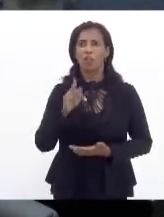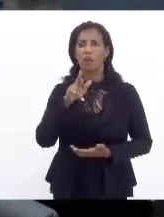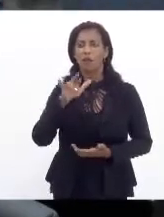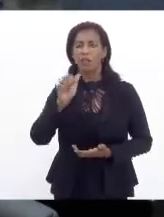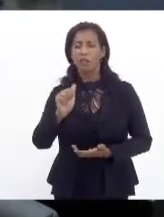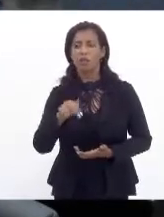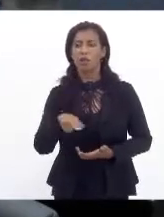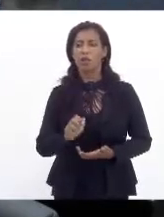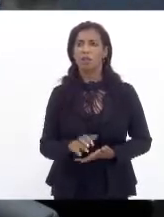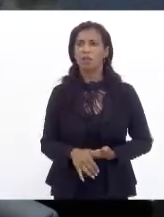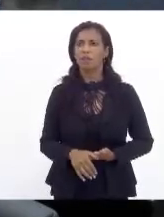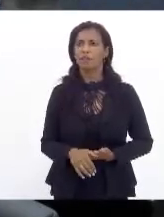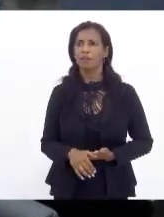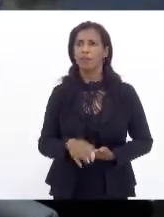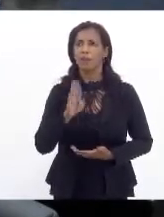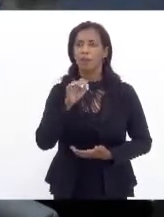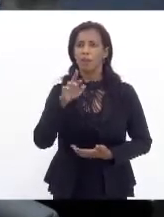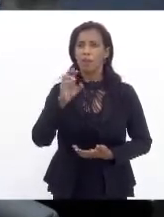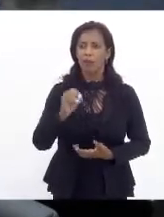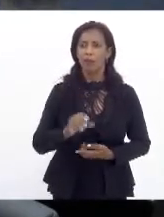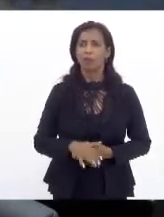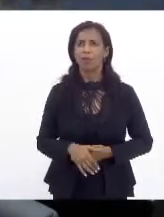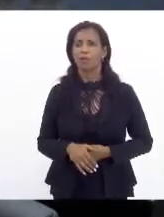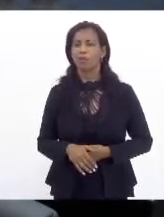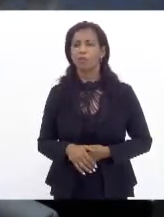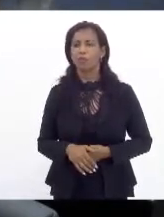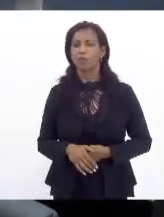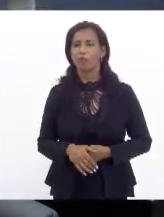Franciane Mota, Bebeto,